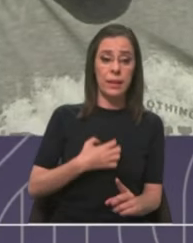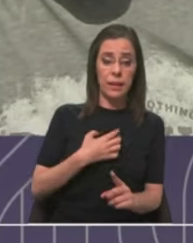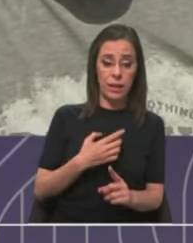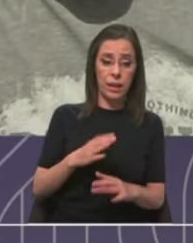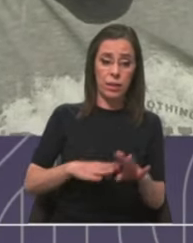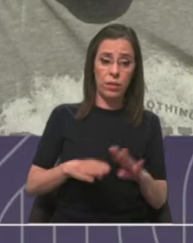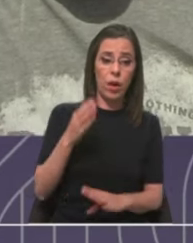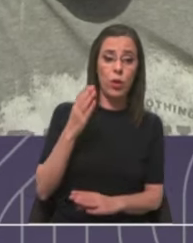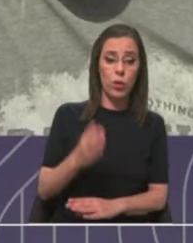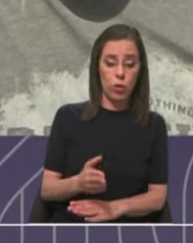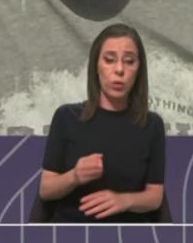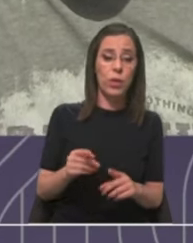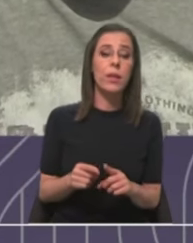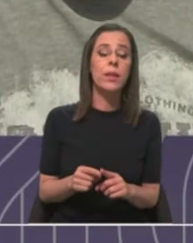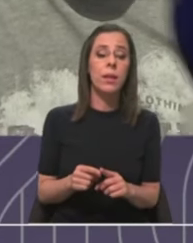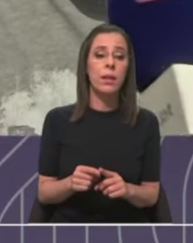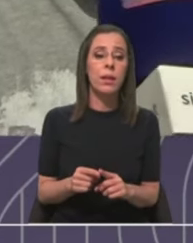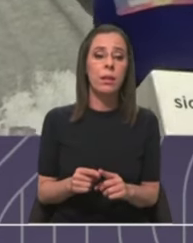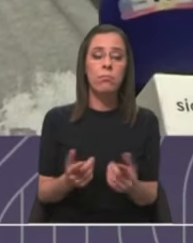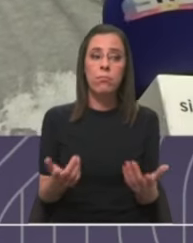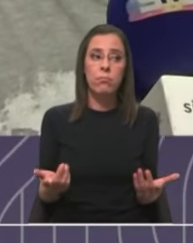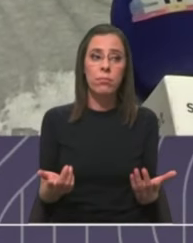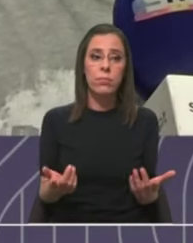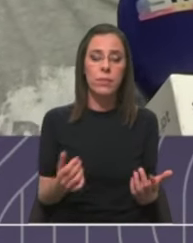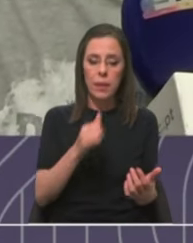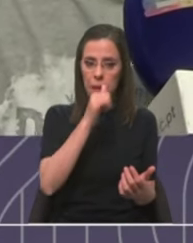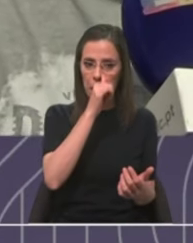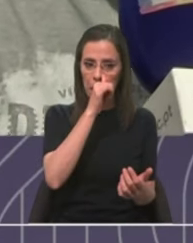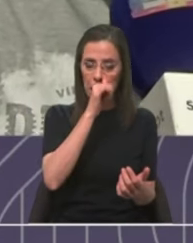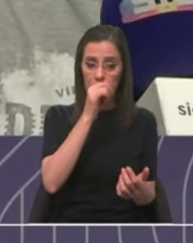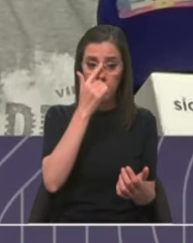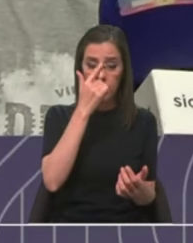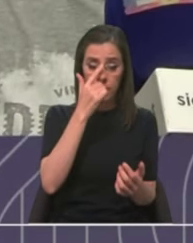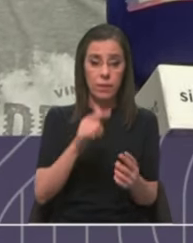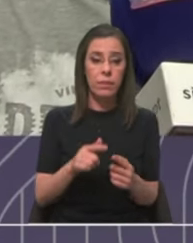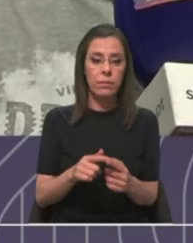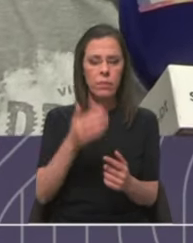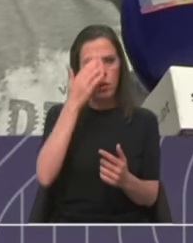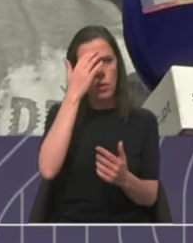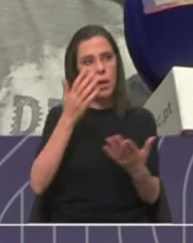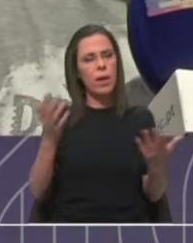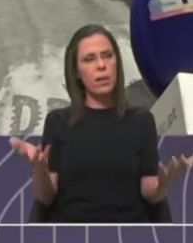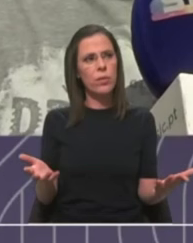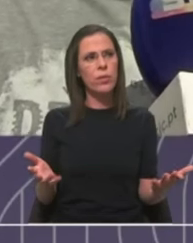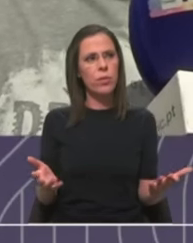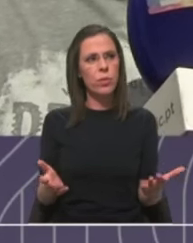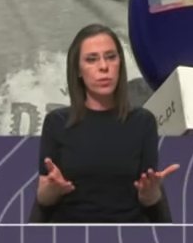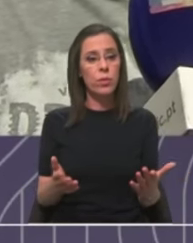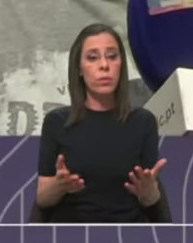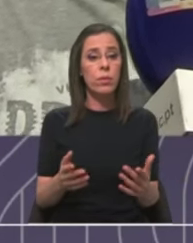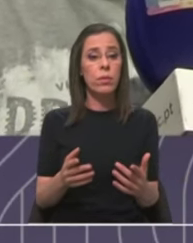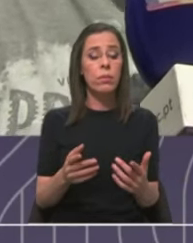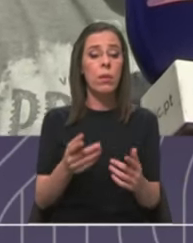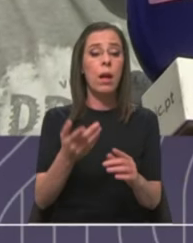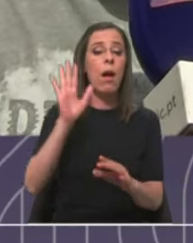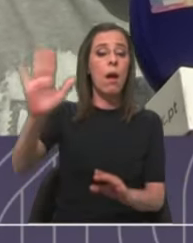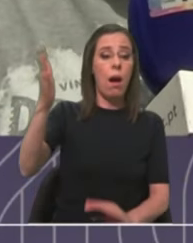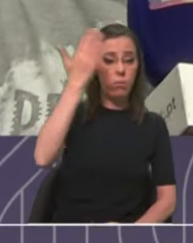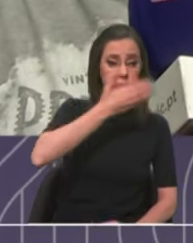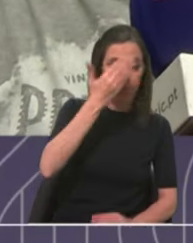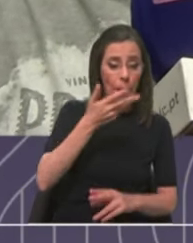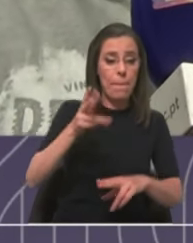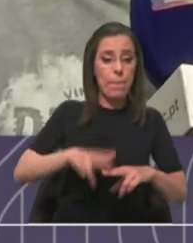feita justiça de alguma forma ou não? Eu acho que sim. O tempo que ele passará, não sei se